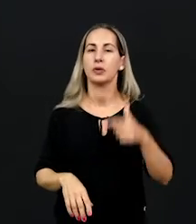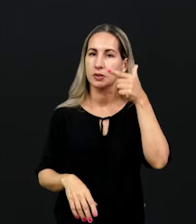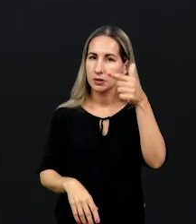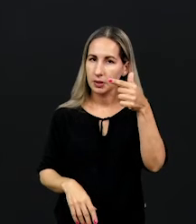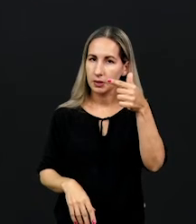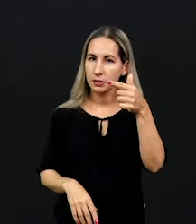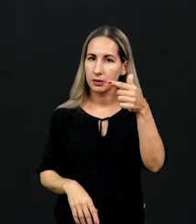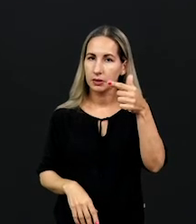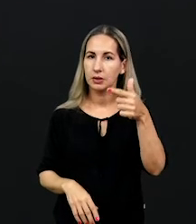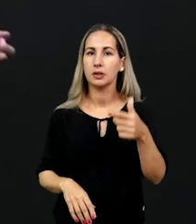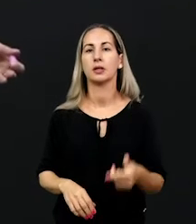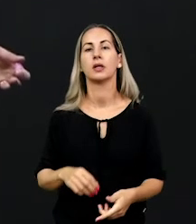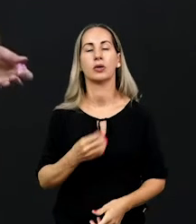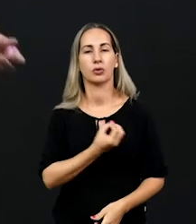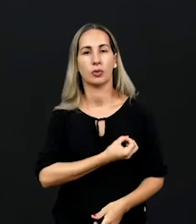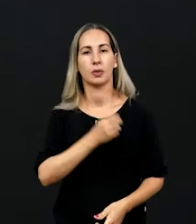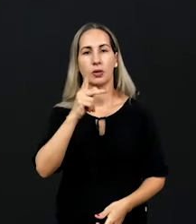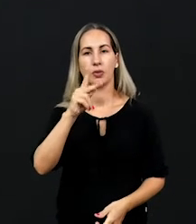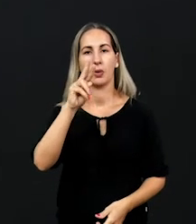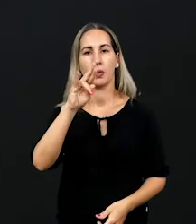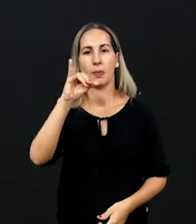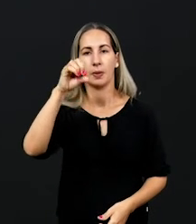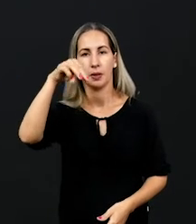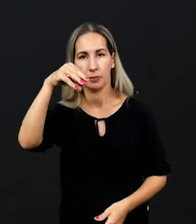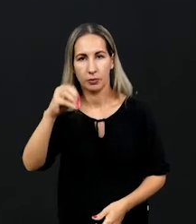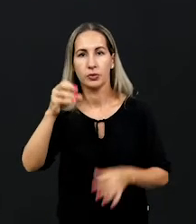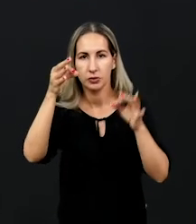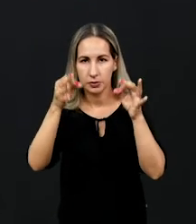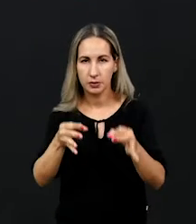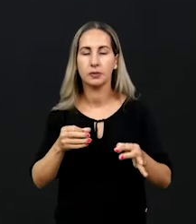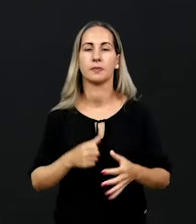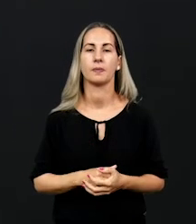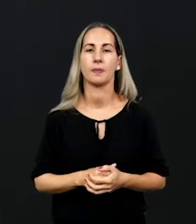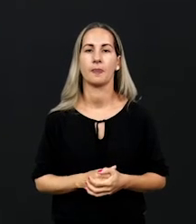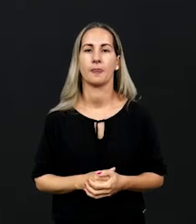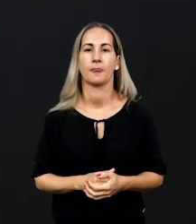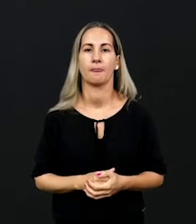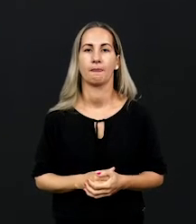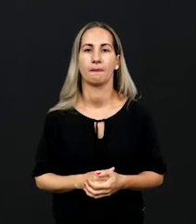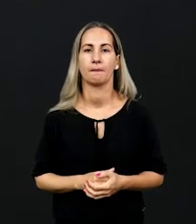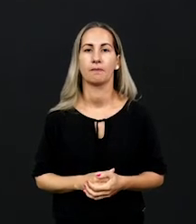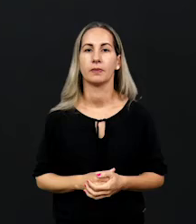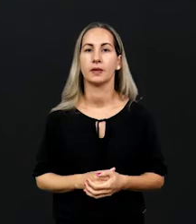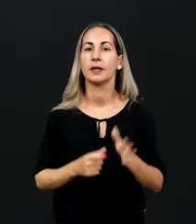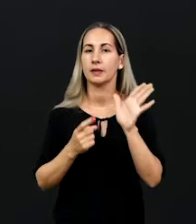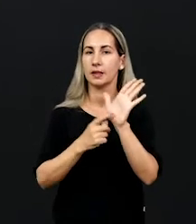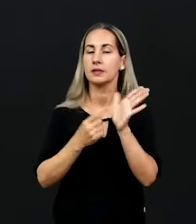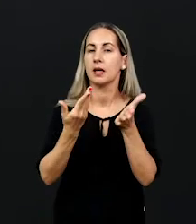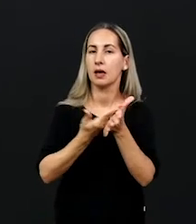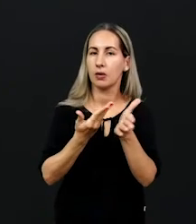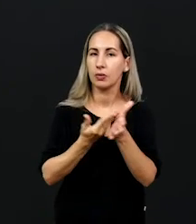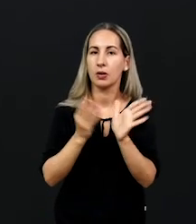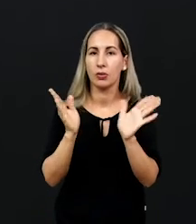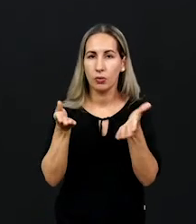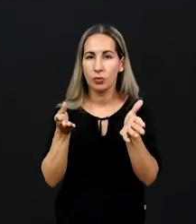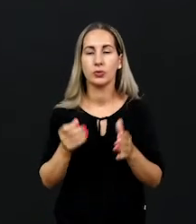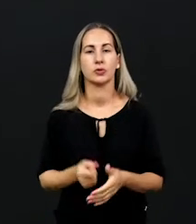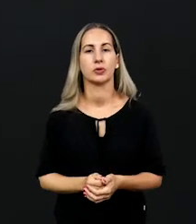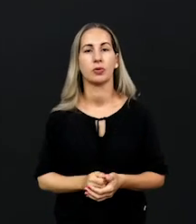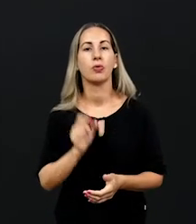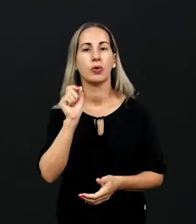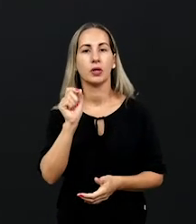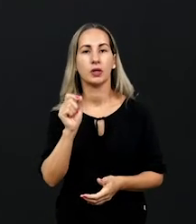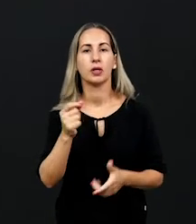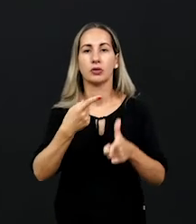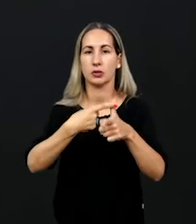é considerado um número primo. Perfeito, pessoal? Então, olha só. Nessa nossa aula aqui, nós vimos então o que